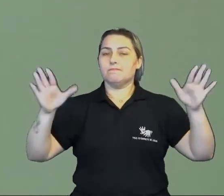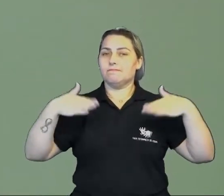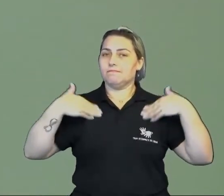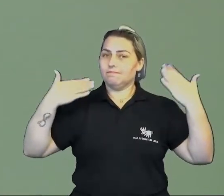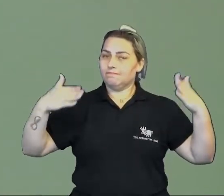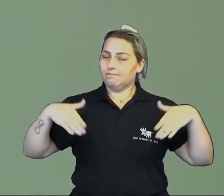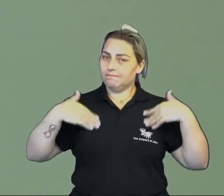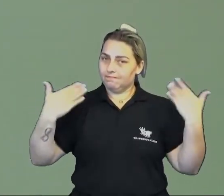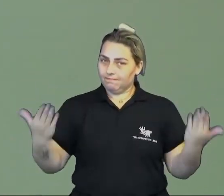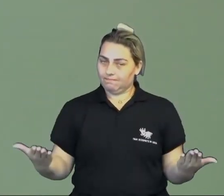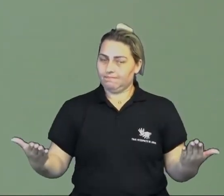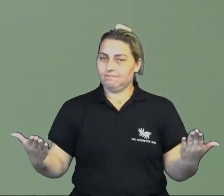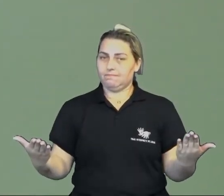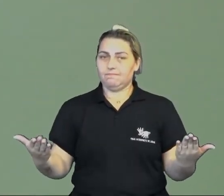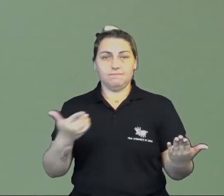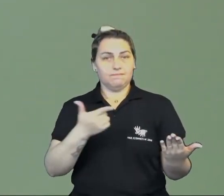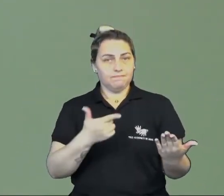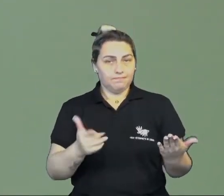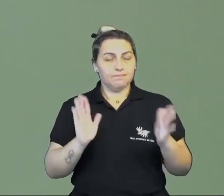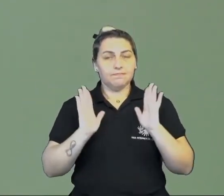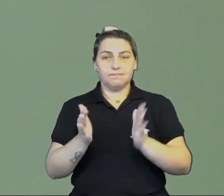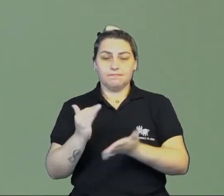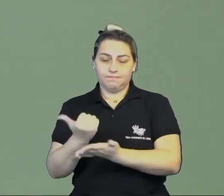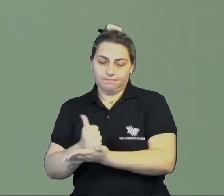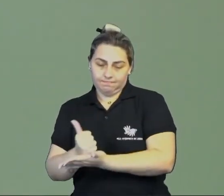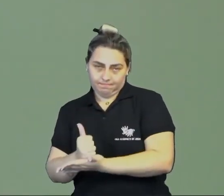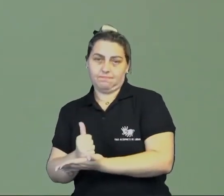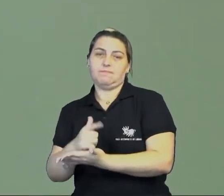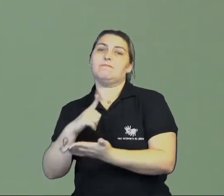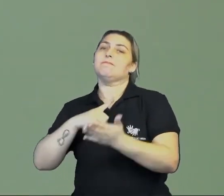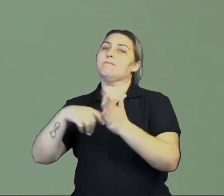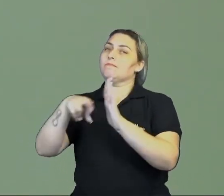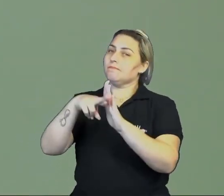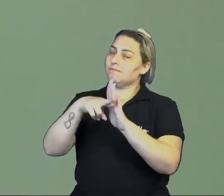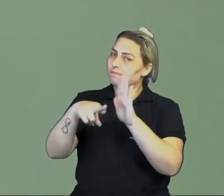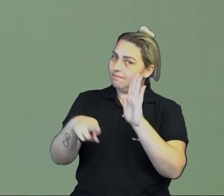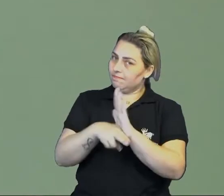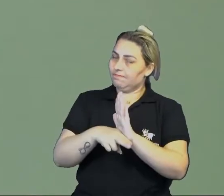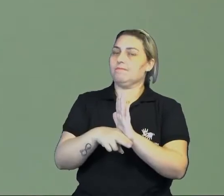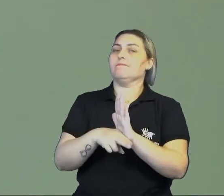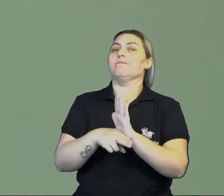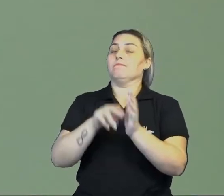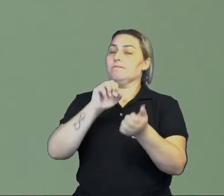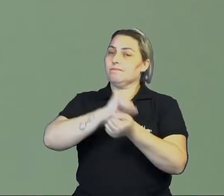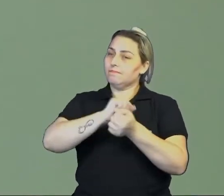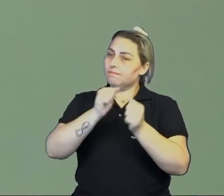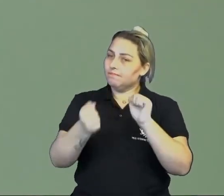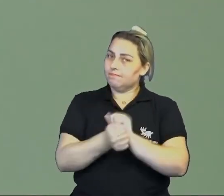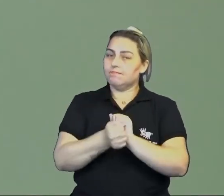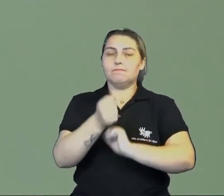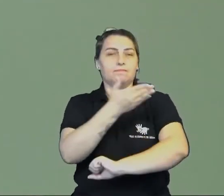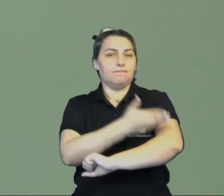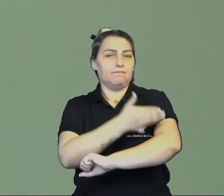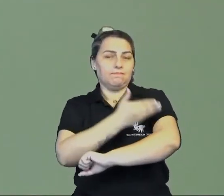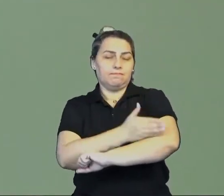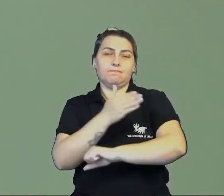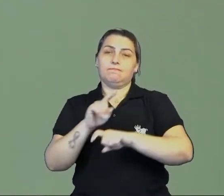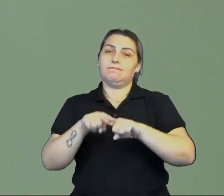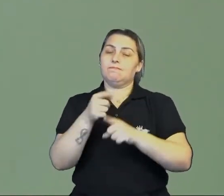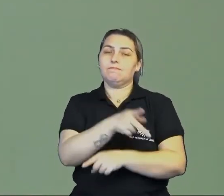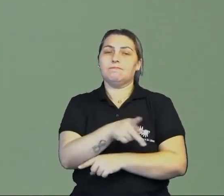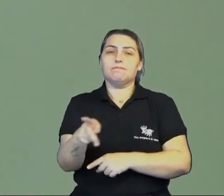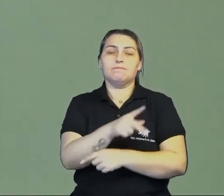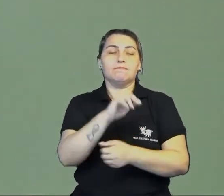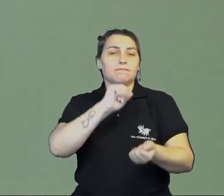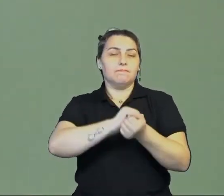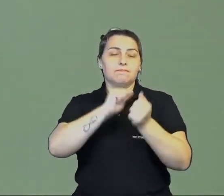dinâmica, livre, sem regra. Já o jogo tem regra. É uma regra que a gente adapta para aquela prática. Ah, professor, se